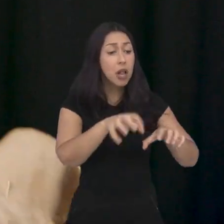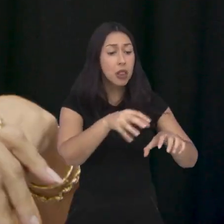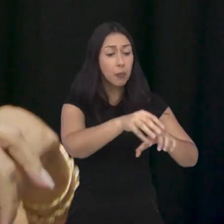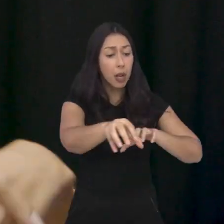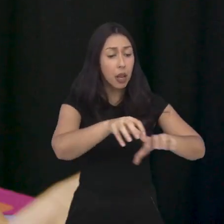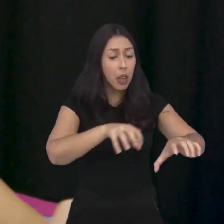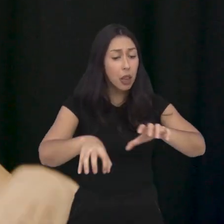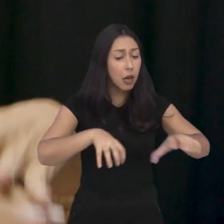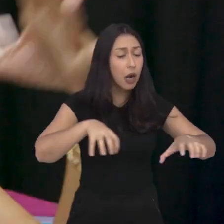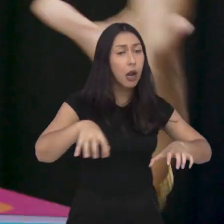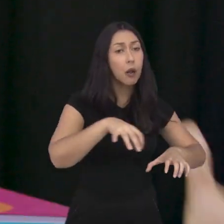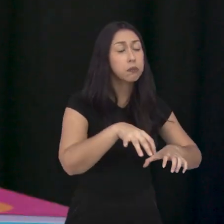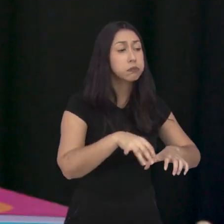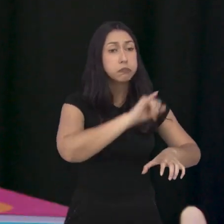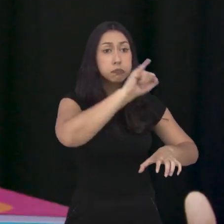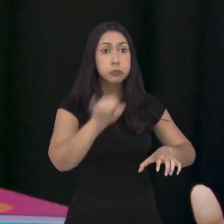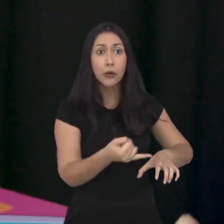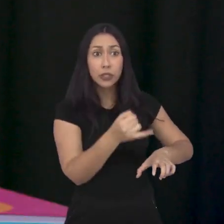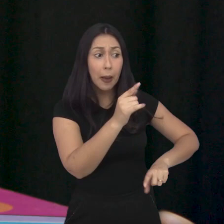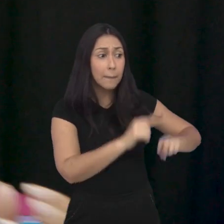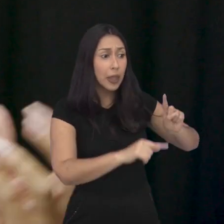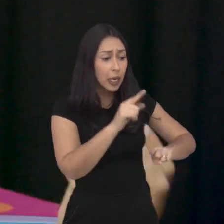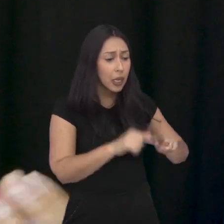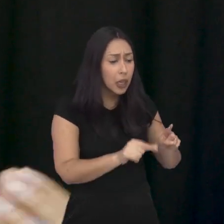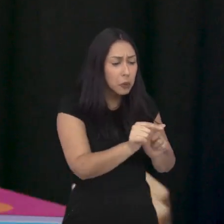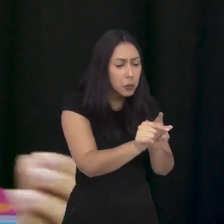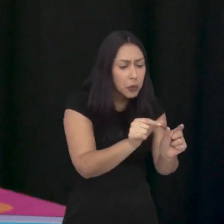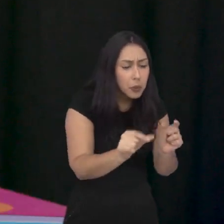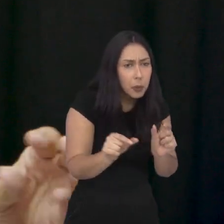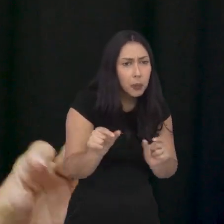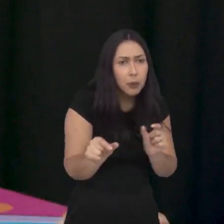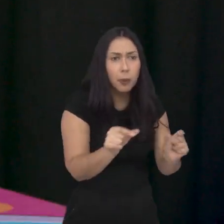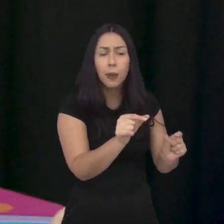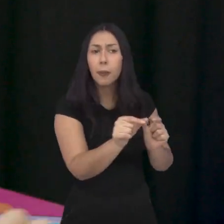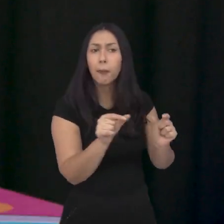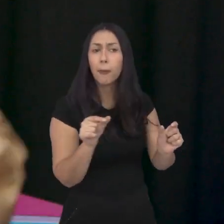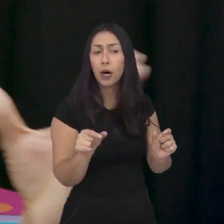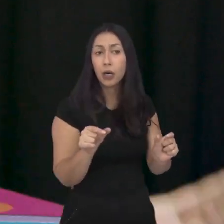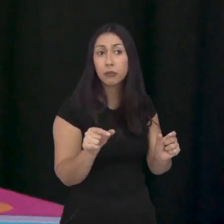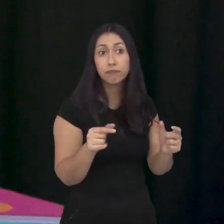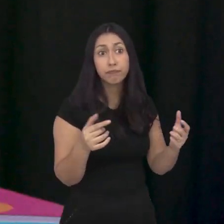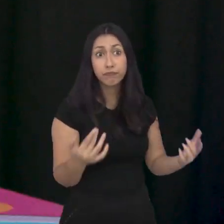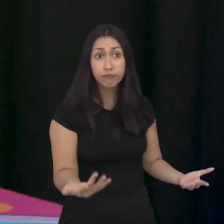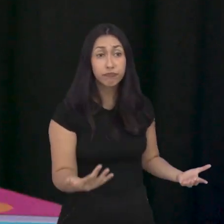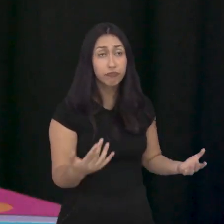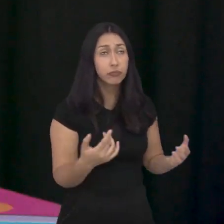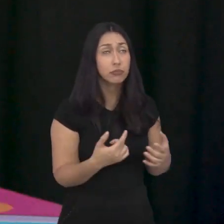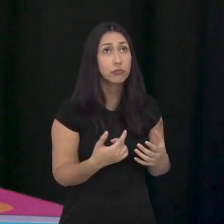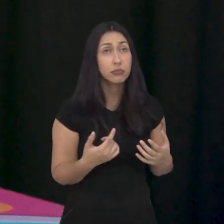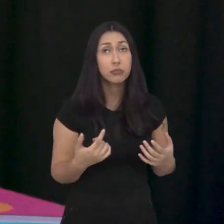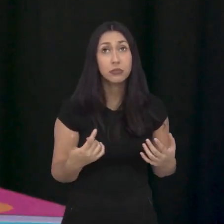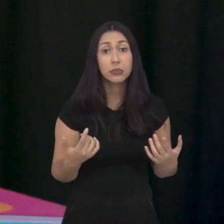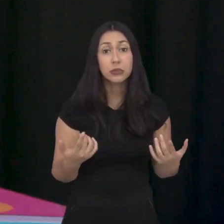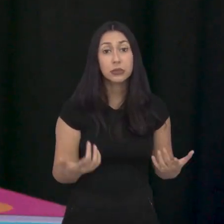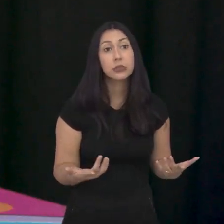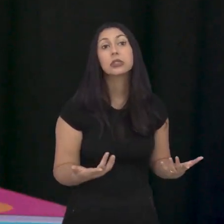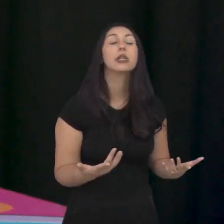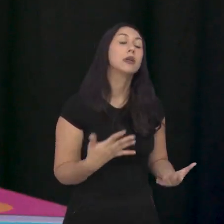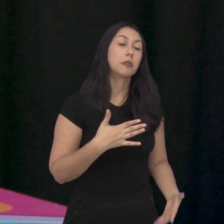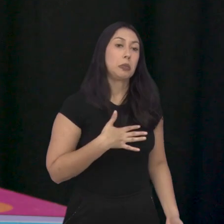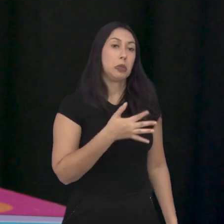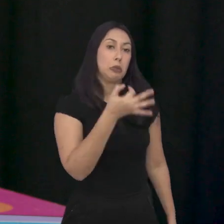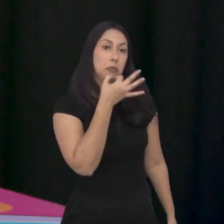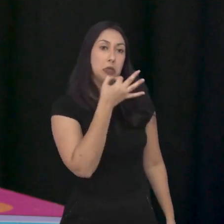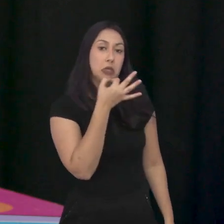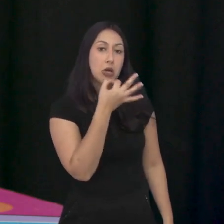gente precisa, né, desmantelar aquele equipamento para usar os materiais separadamente numa, de fato, reciclagem.